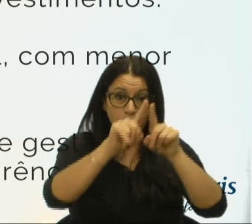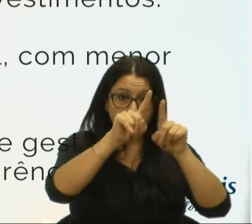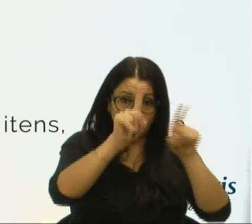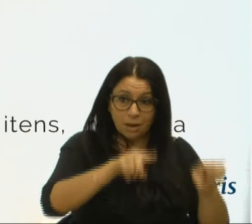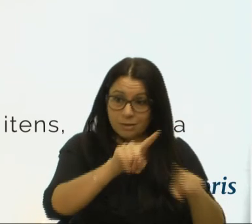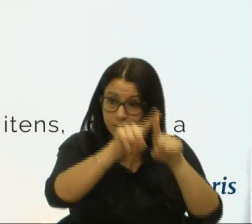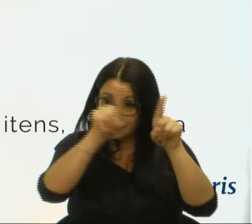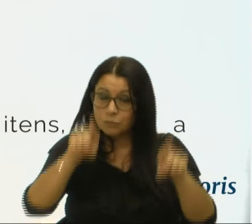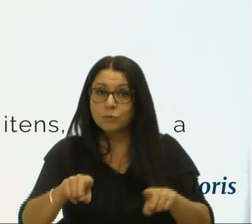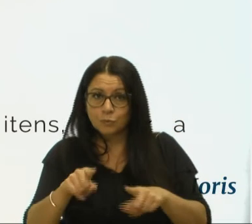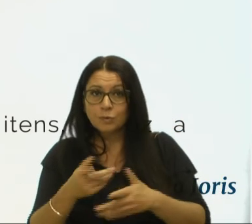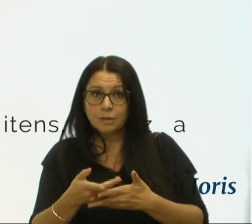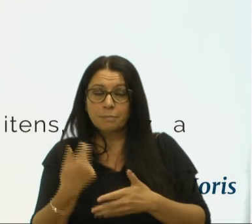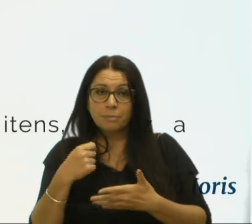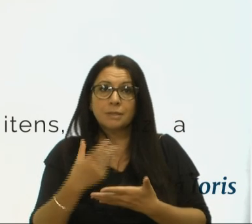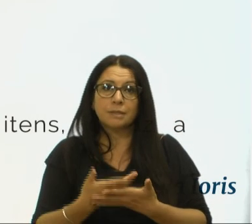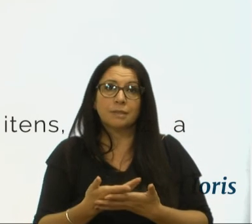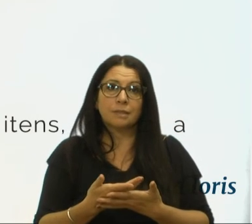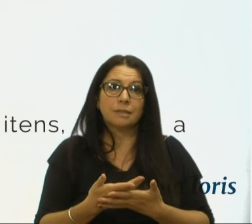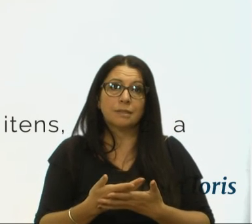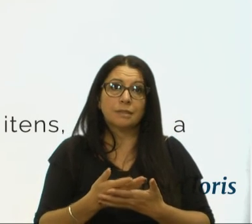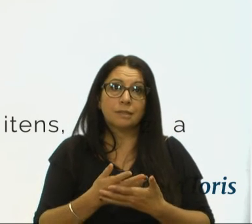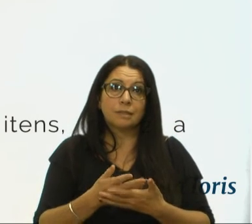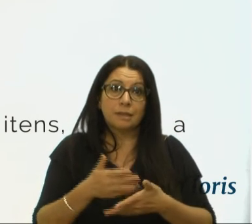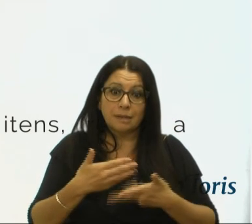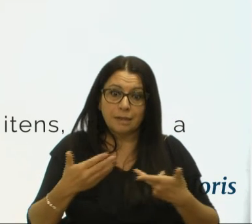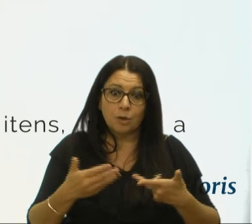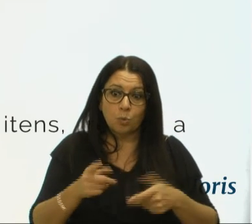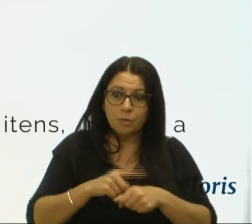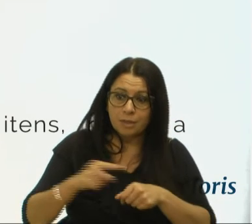precisa ter fôlego.